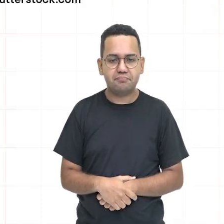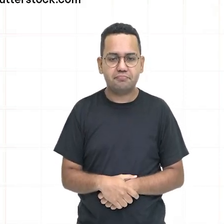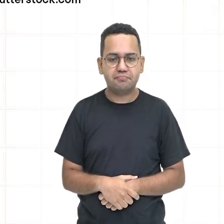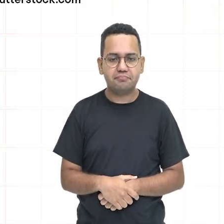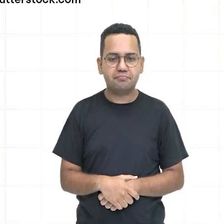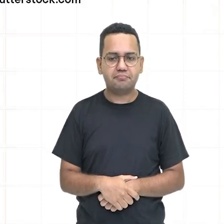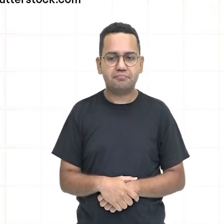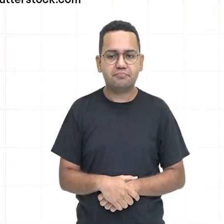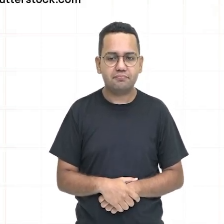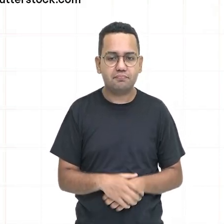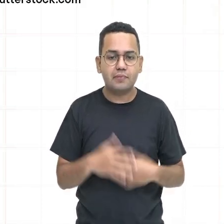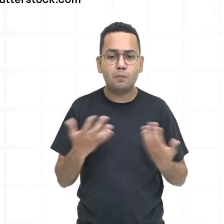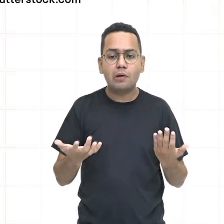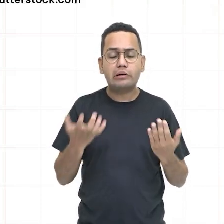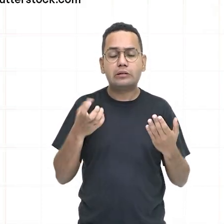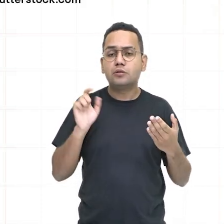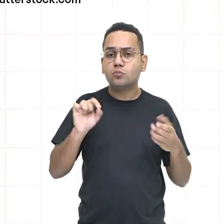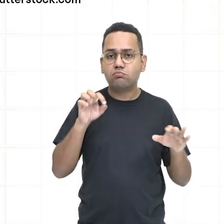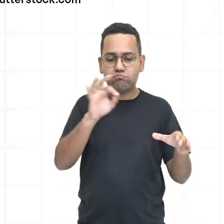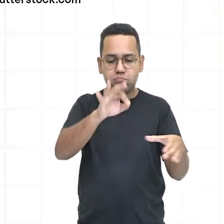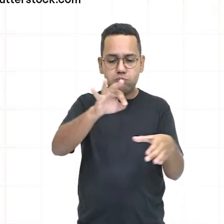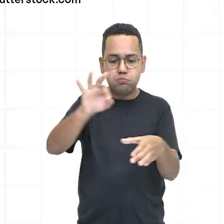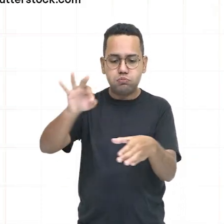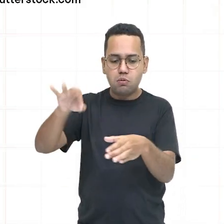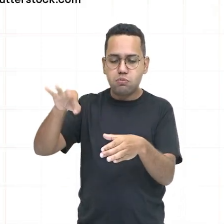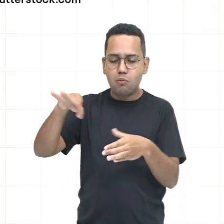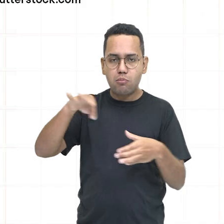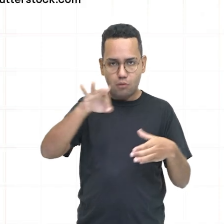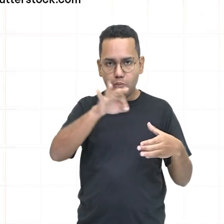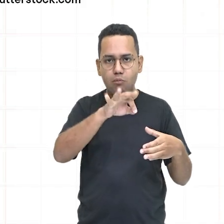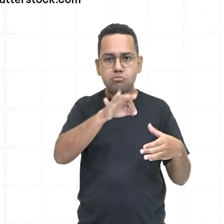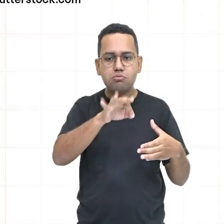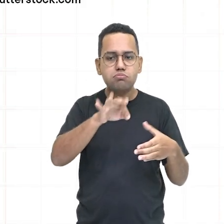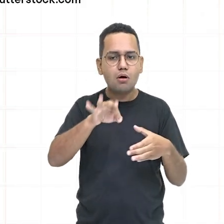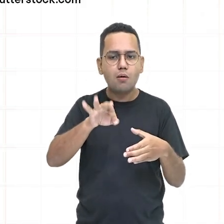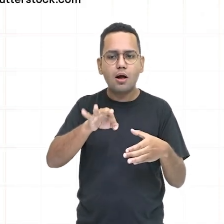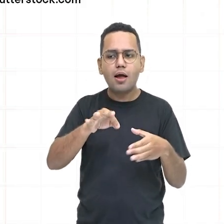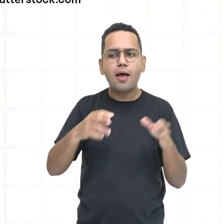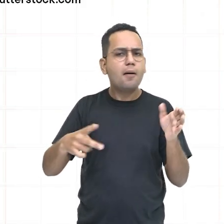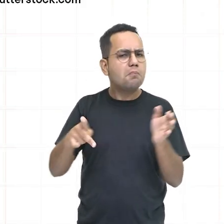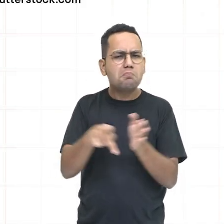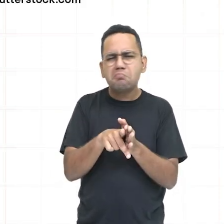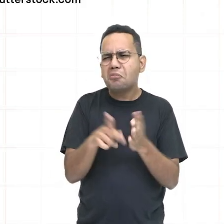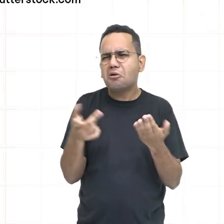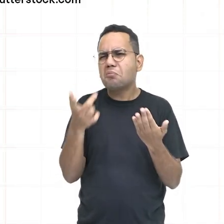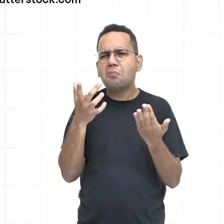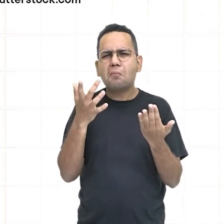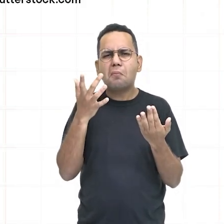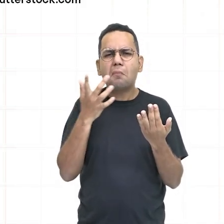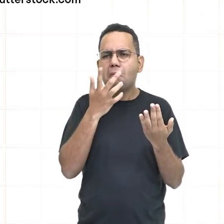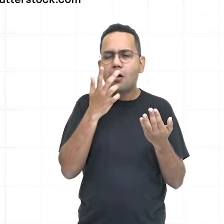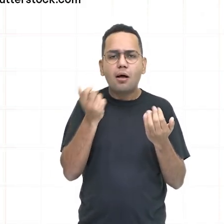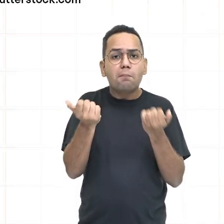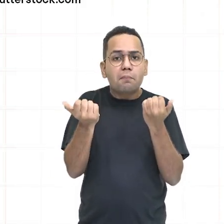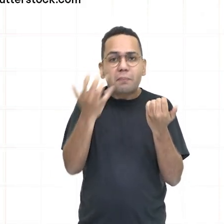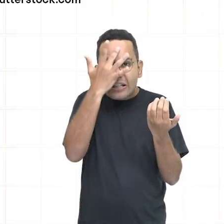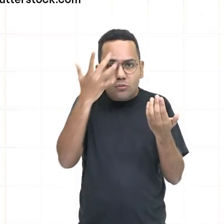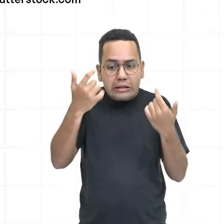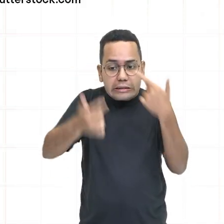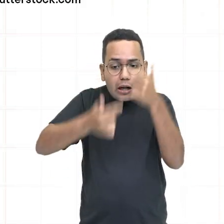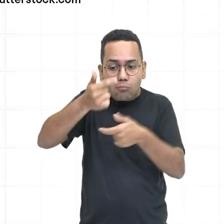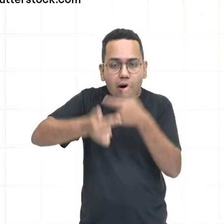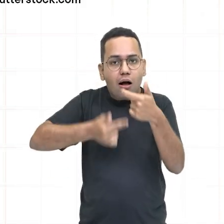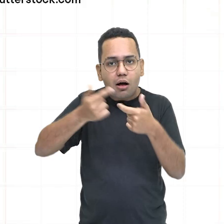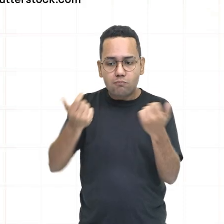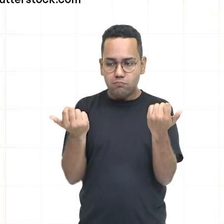ali cultivadas de forma bem mais artesanal, de forma mais orgânica e de forma